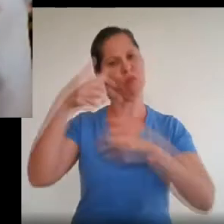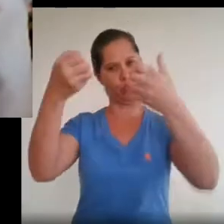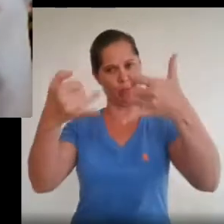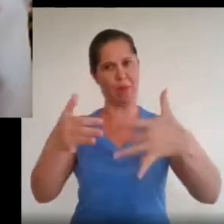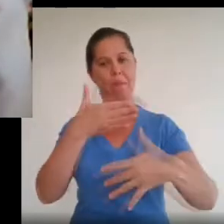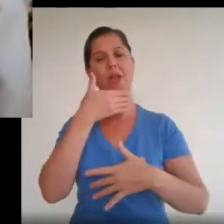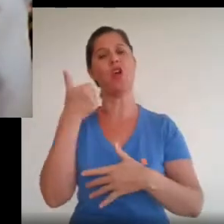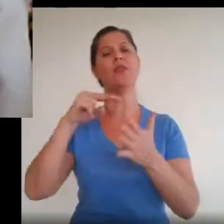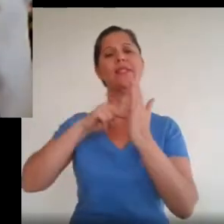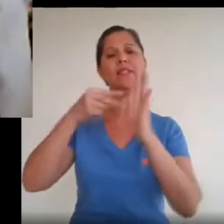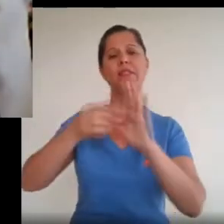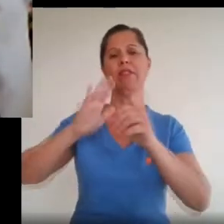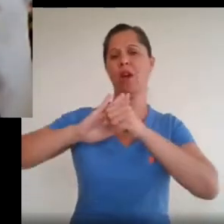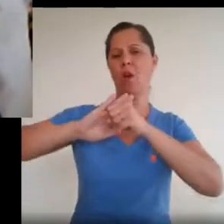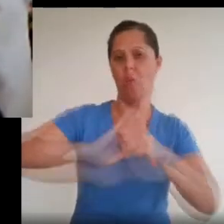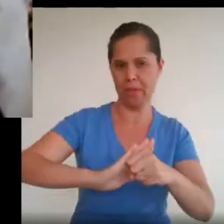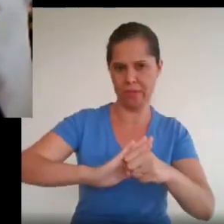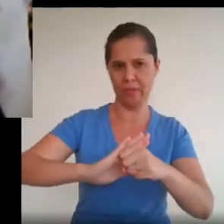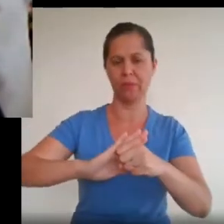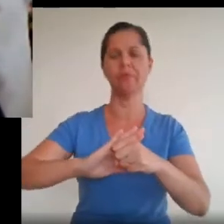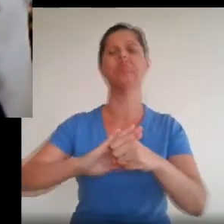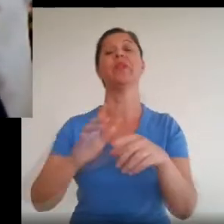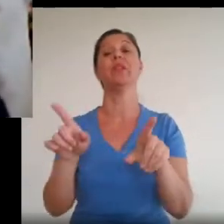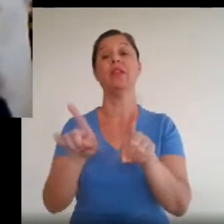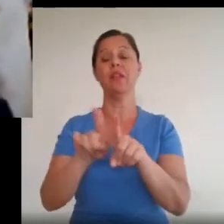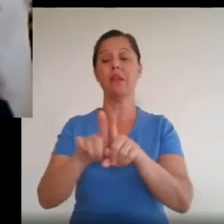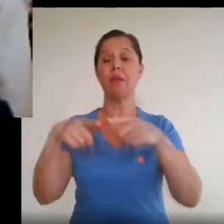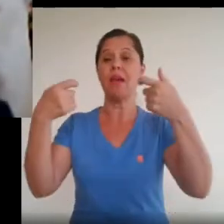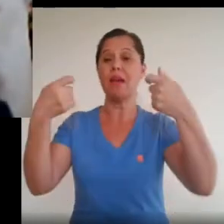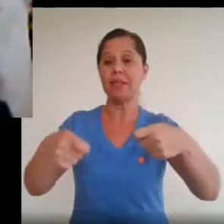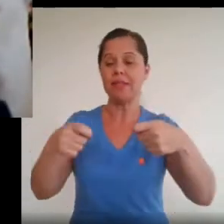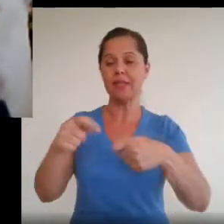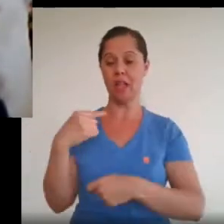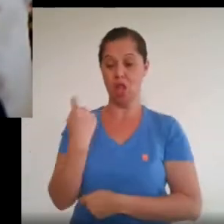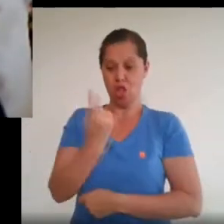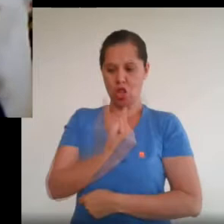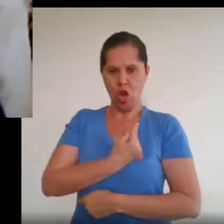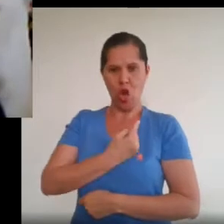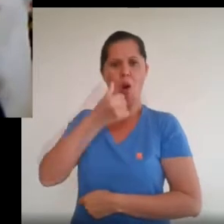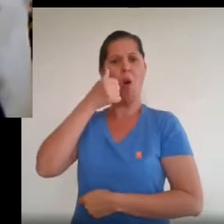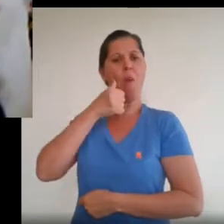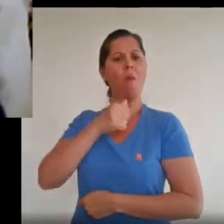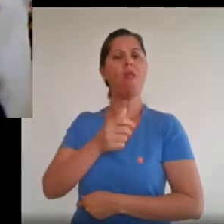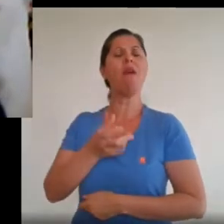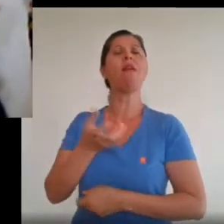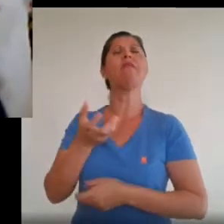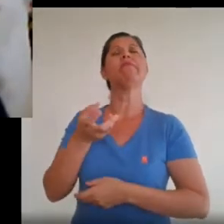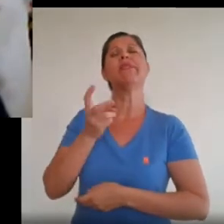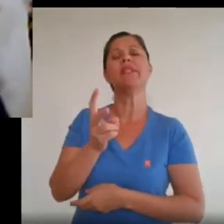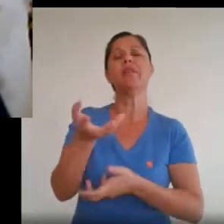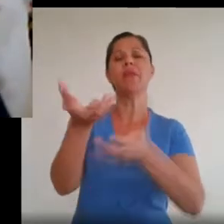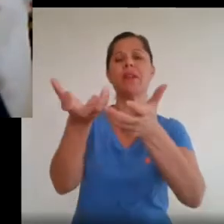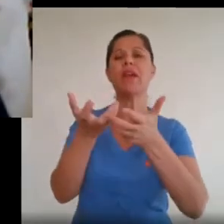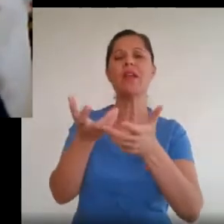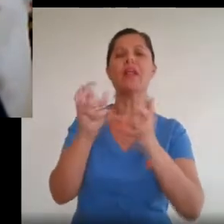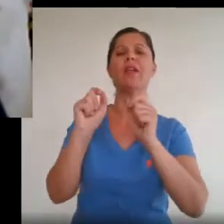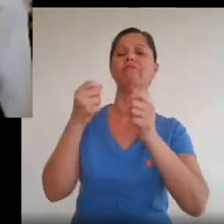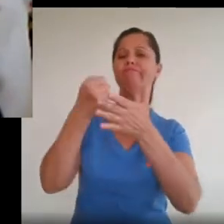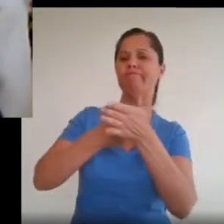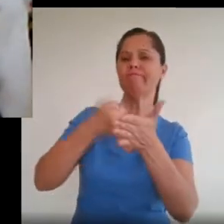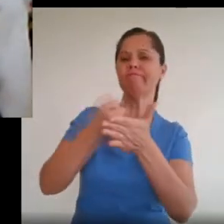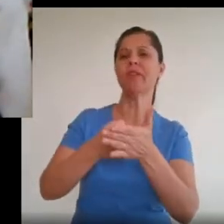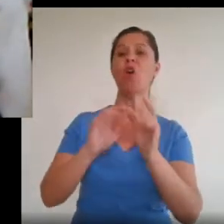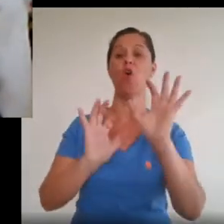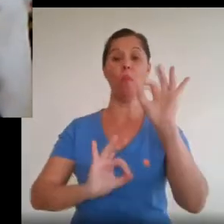melhorar isso, né, para vocês compreenderem, e a necessidade de nós mulheres estarmos sempre buscando a